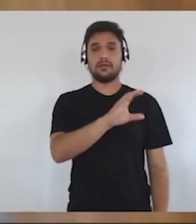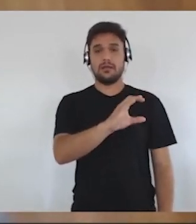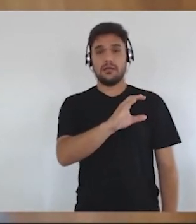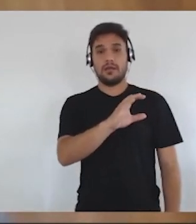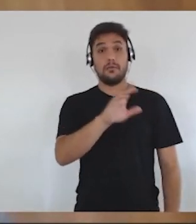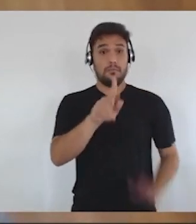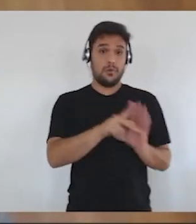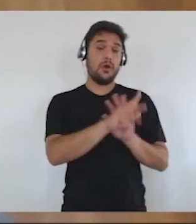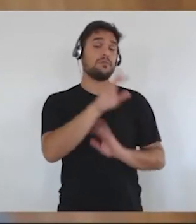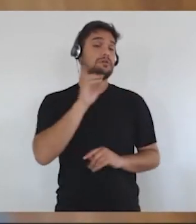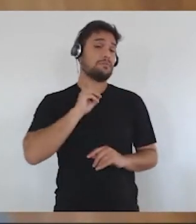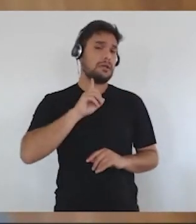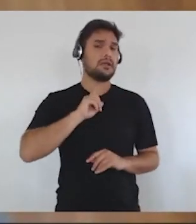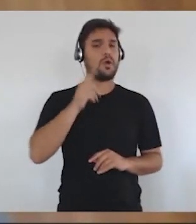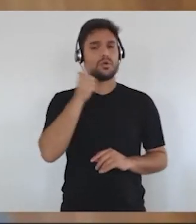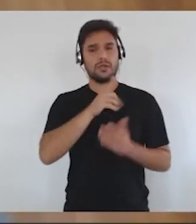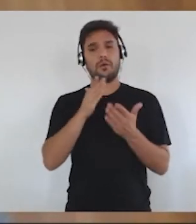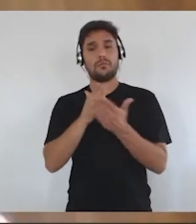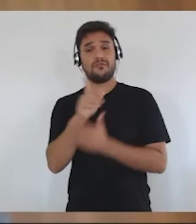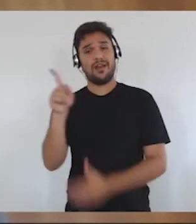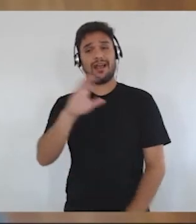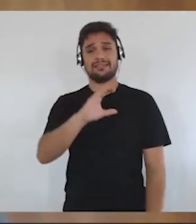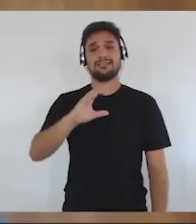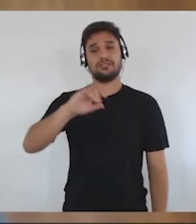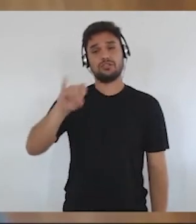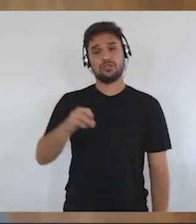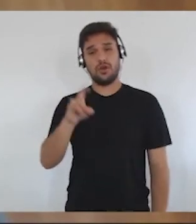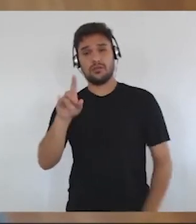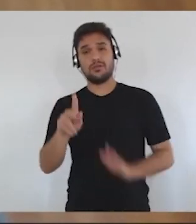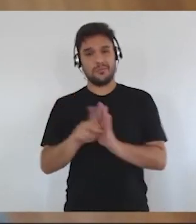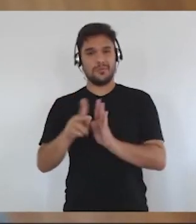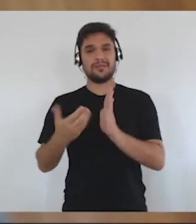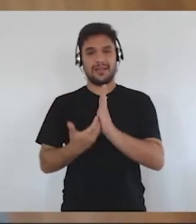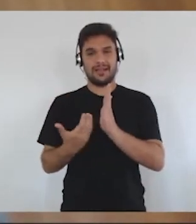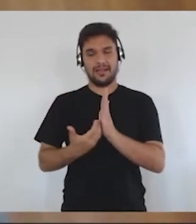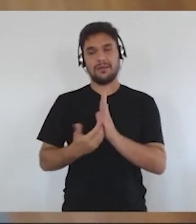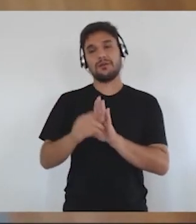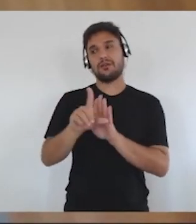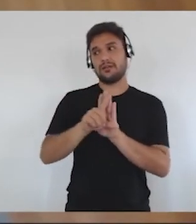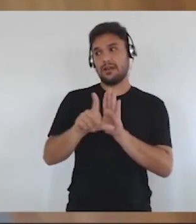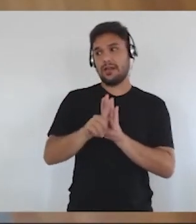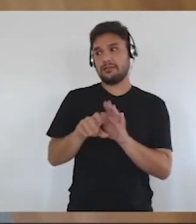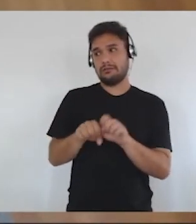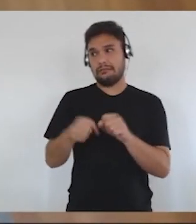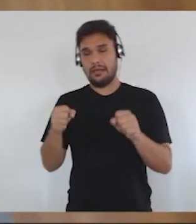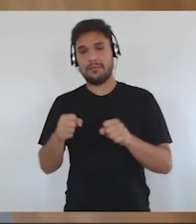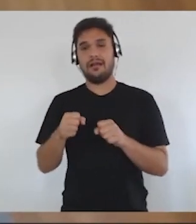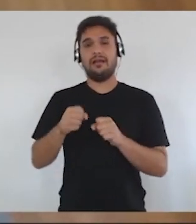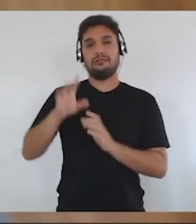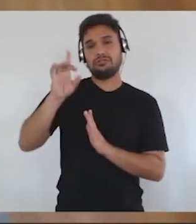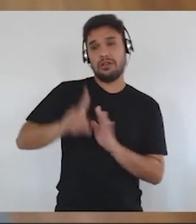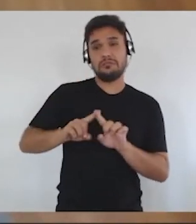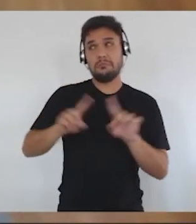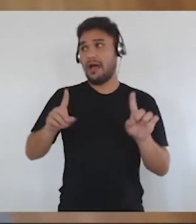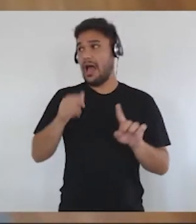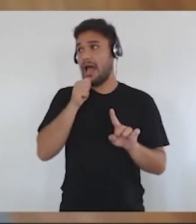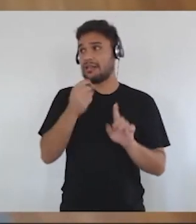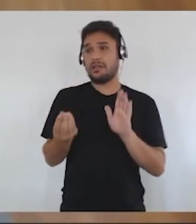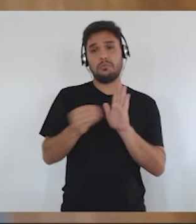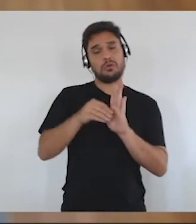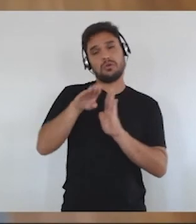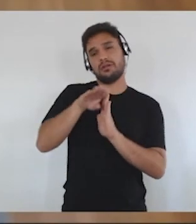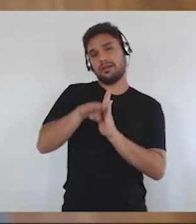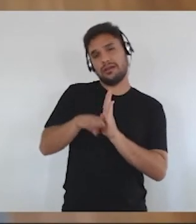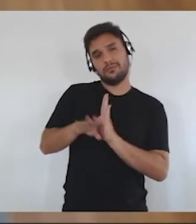Minas Gerais, e conseguimos aprovar na CCJ da Câmara aquele texto da violação das prerrogativas, mas acabou não sendo pautado no plenário